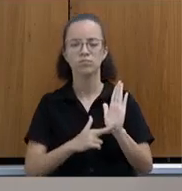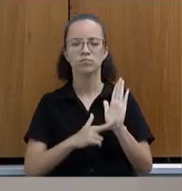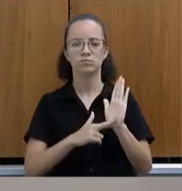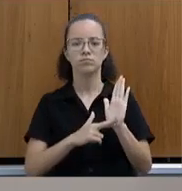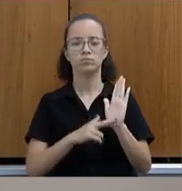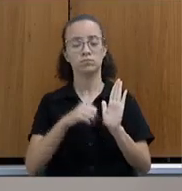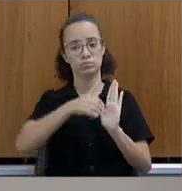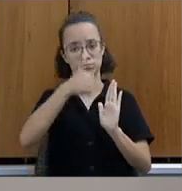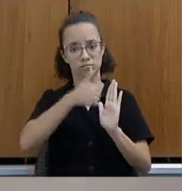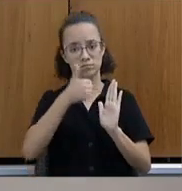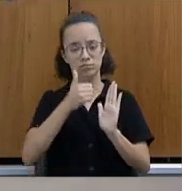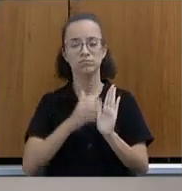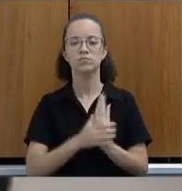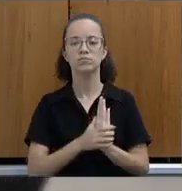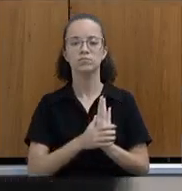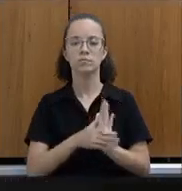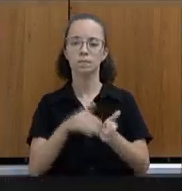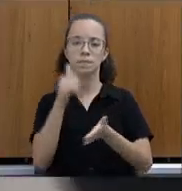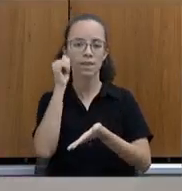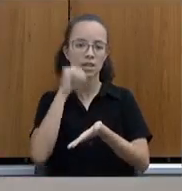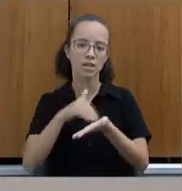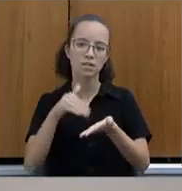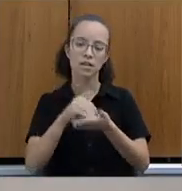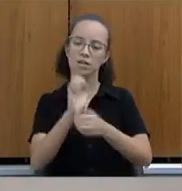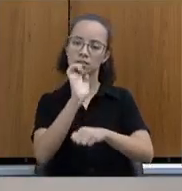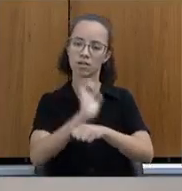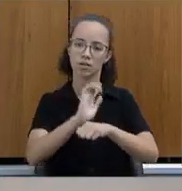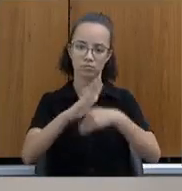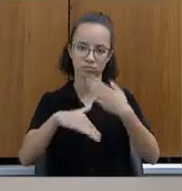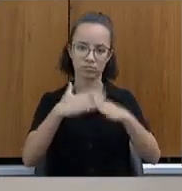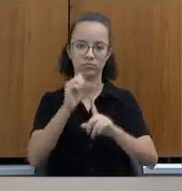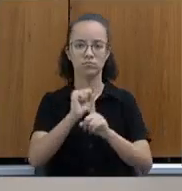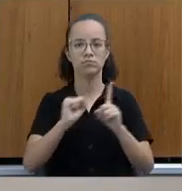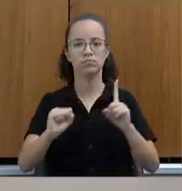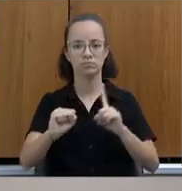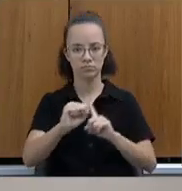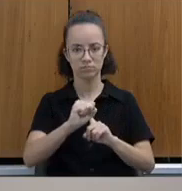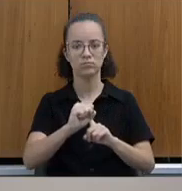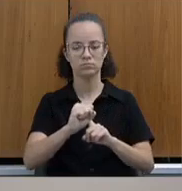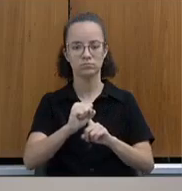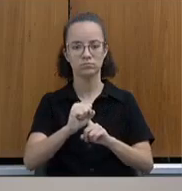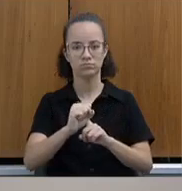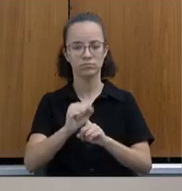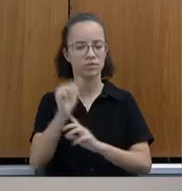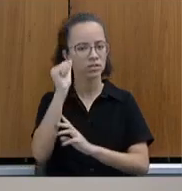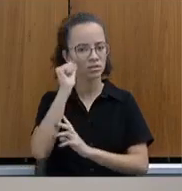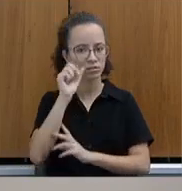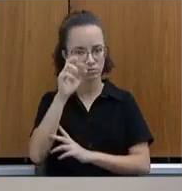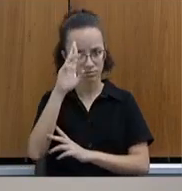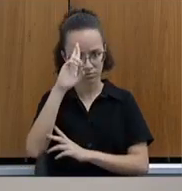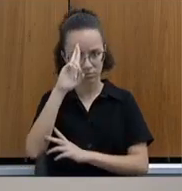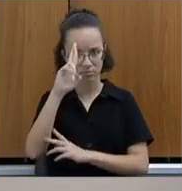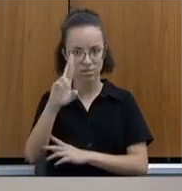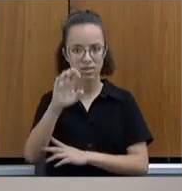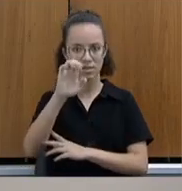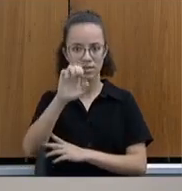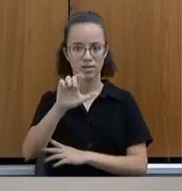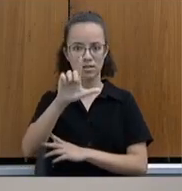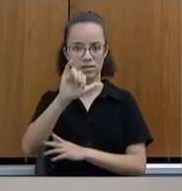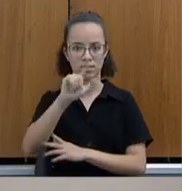Primeiro, a secretária de Estado de Desenvolvimento Social, excelentíssima senhora Elisabeth Juca, a